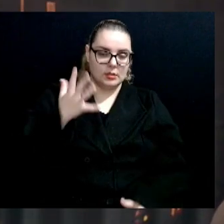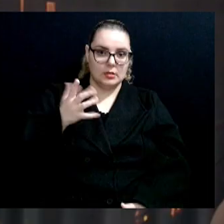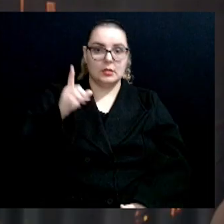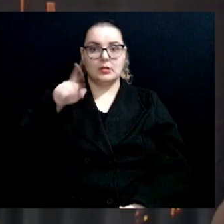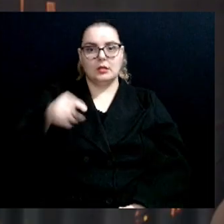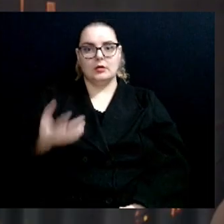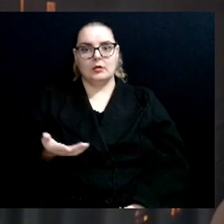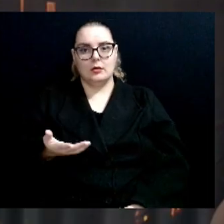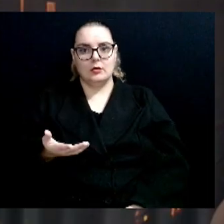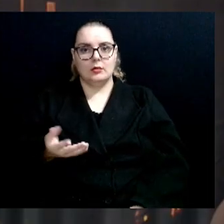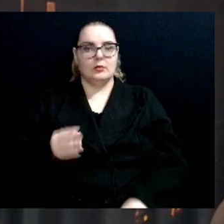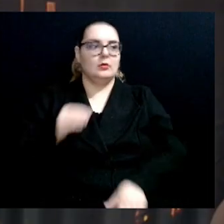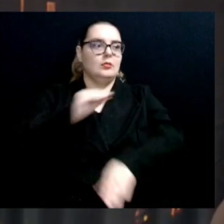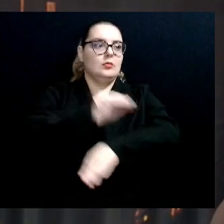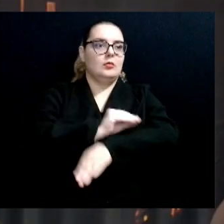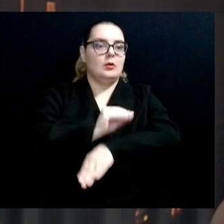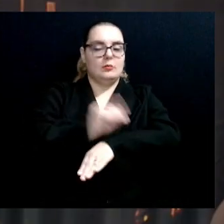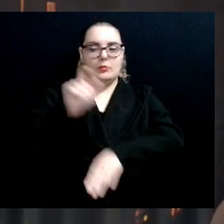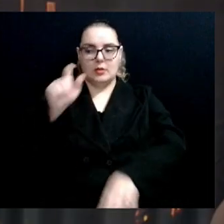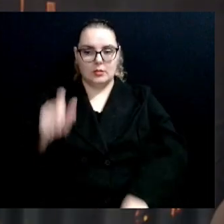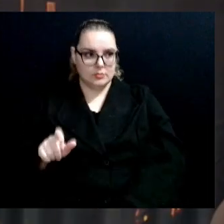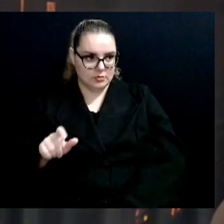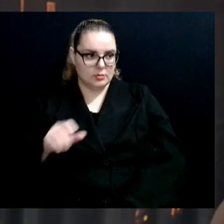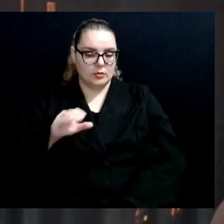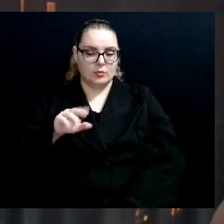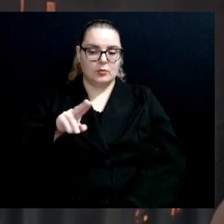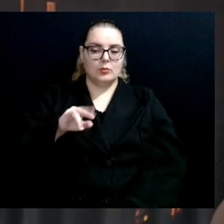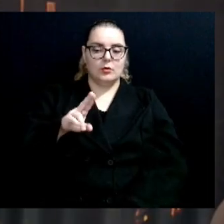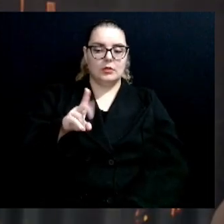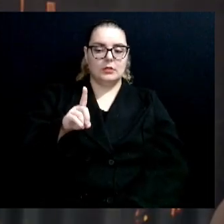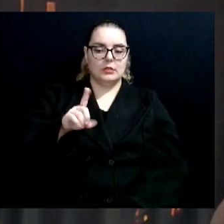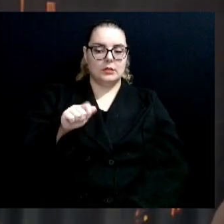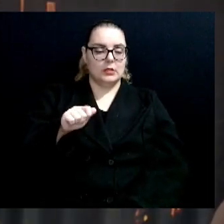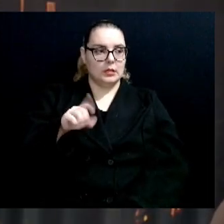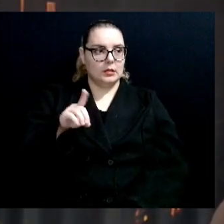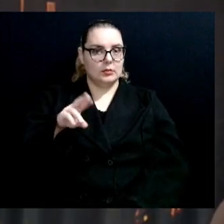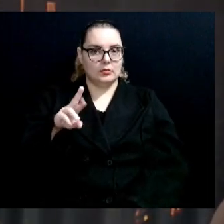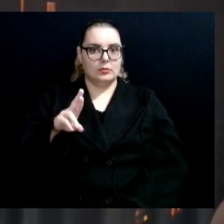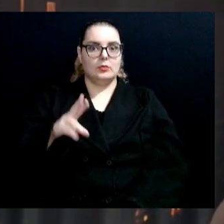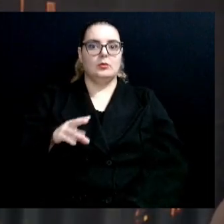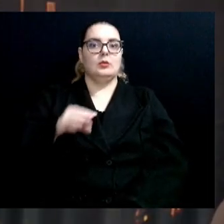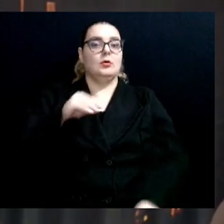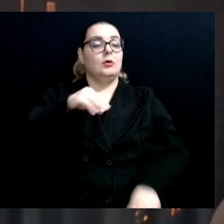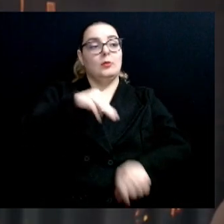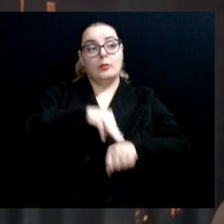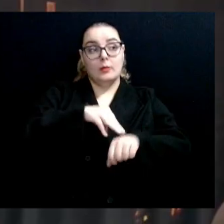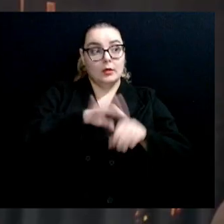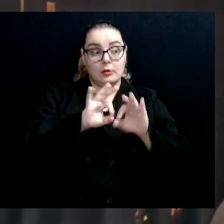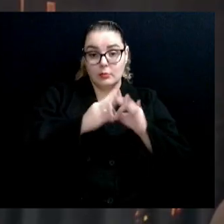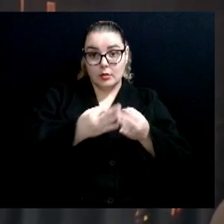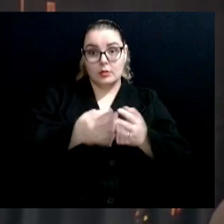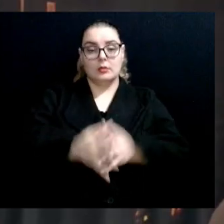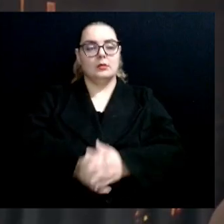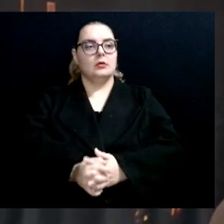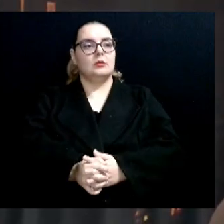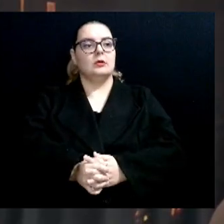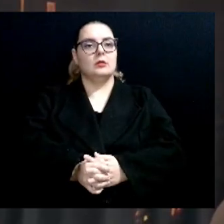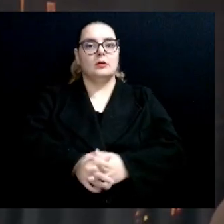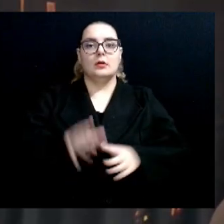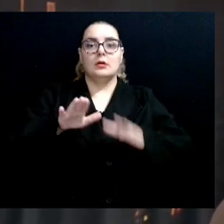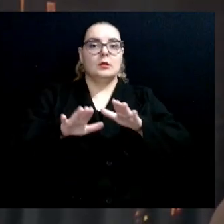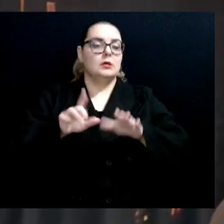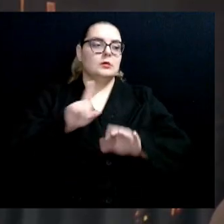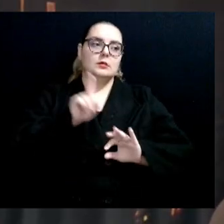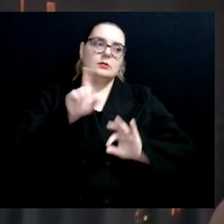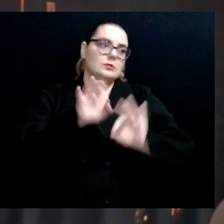cuidador. Muitas vezes o cuidador, como um membro da família, que nem sempre tem a preparação para